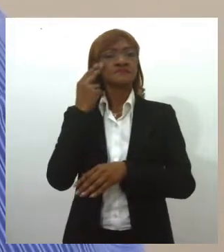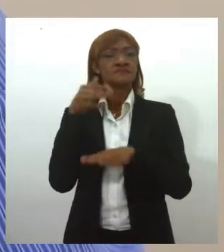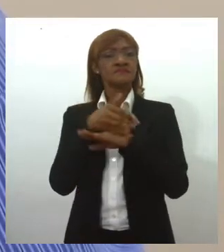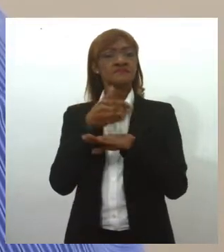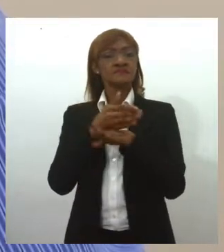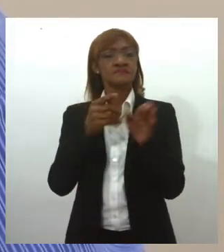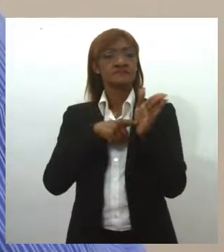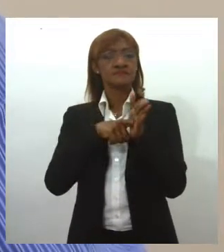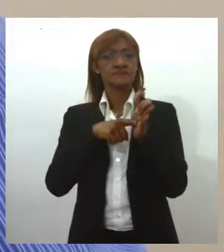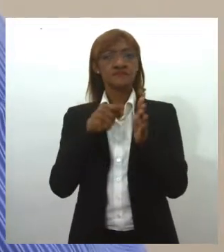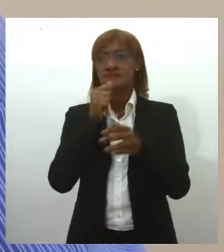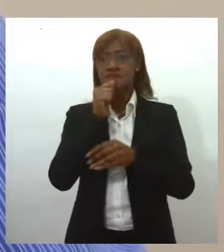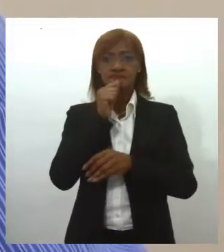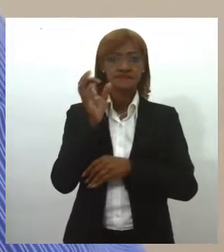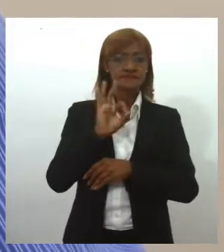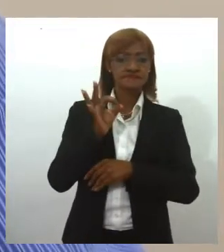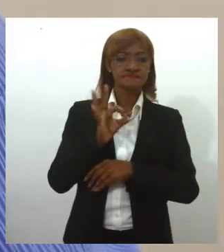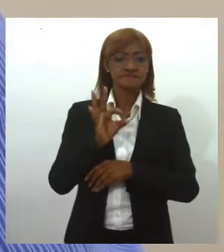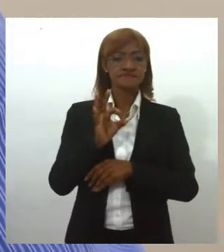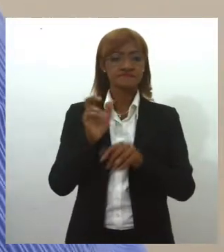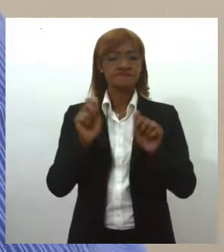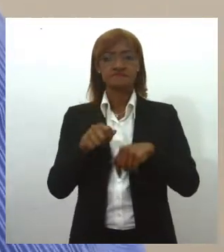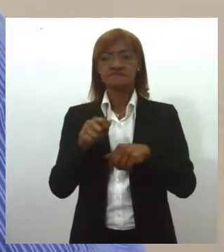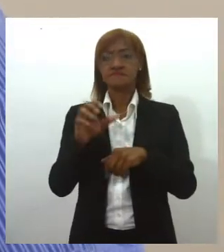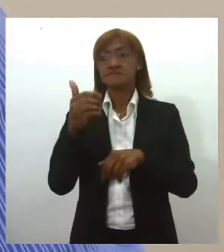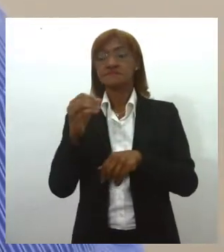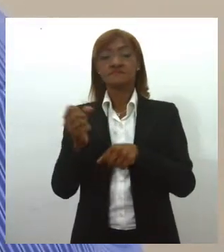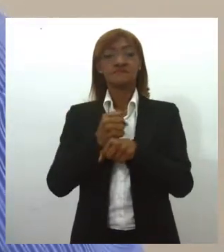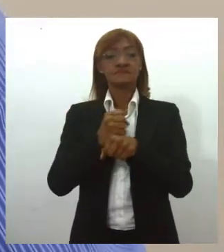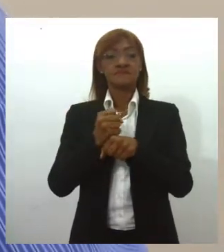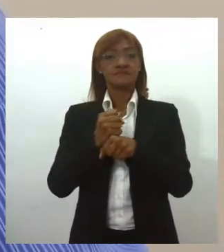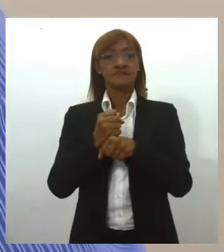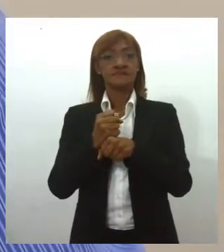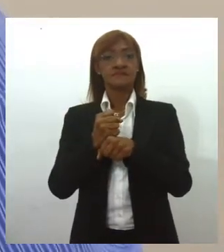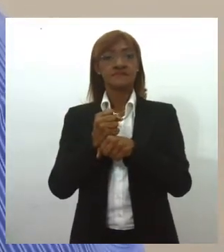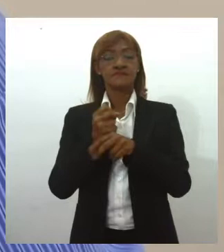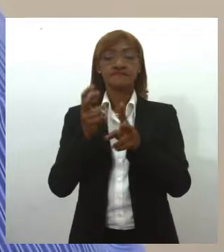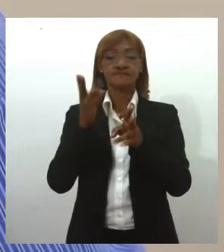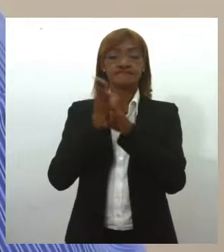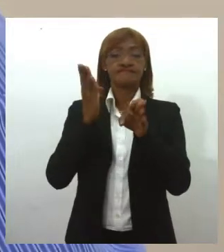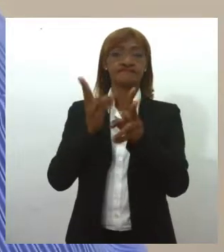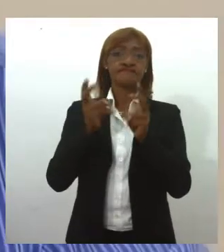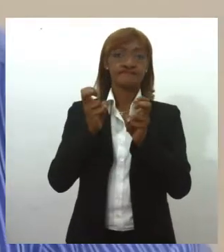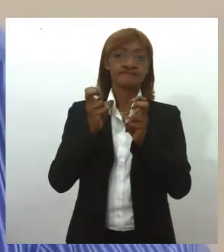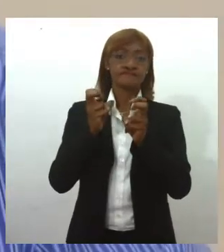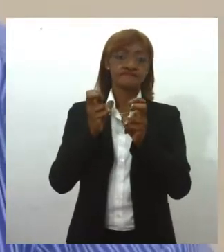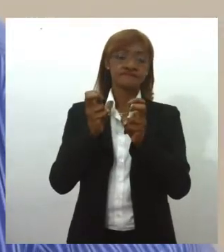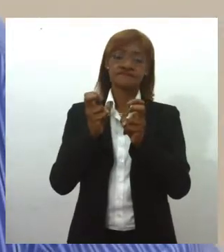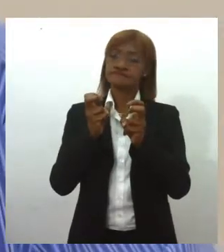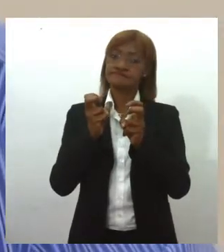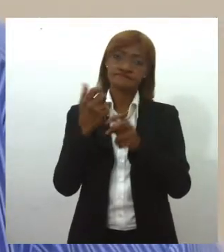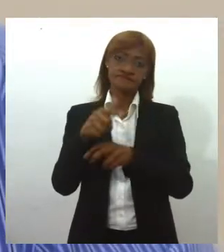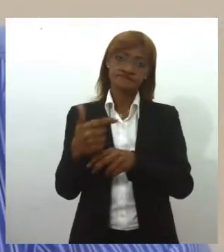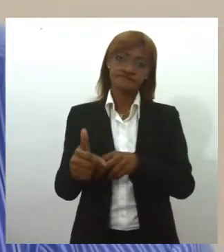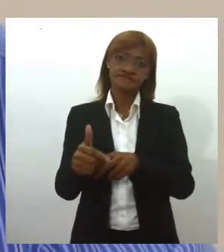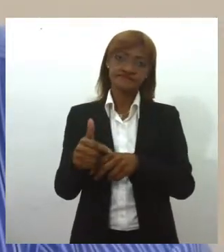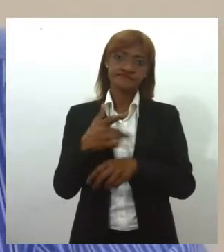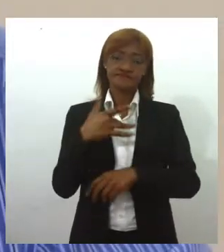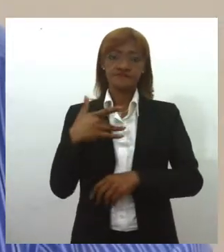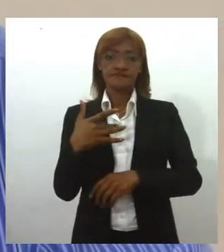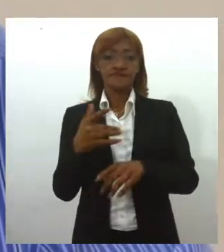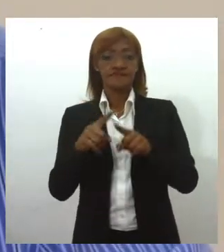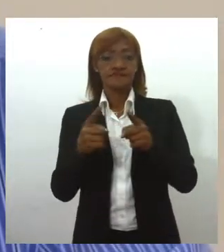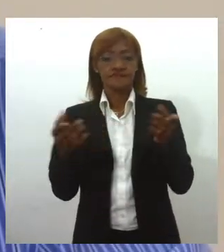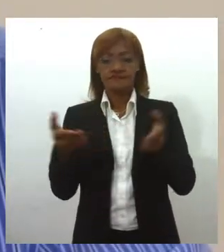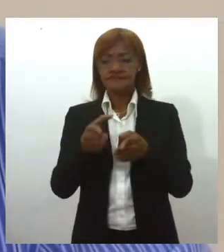eu não fizesse, iam passar 5, 6, 10 anos, quando eu fosse ver, já é algo irreversível. Hoje, Marcos faz questão de